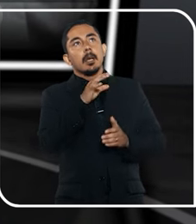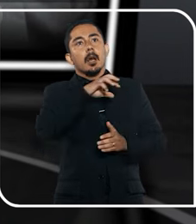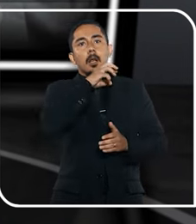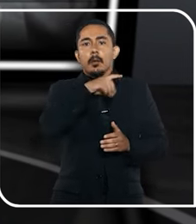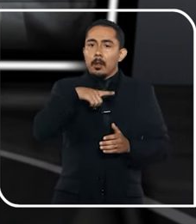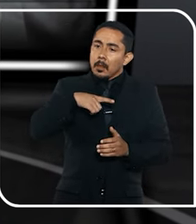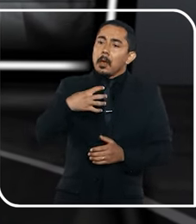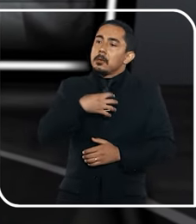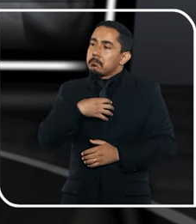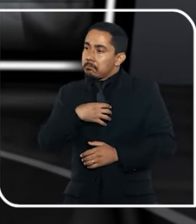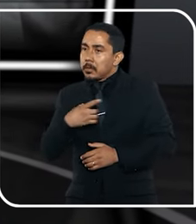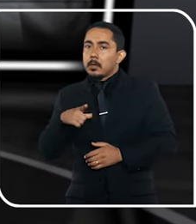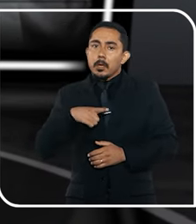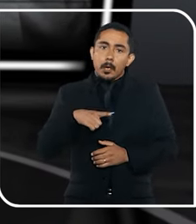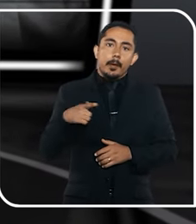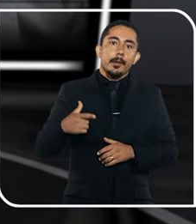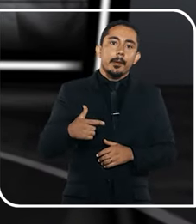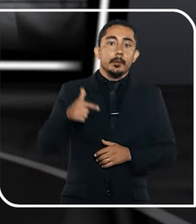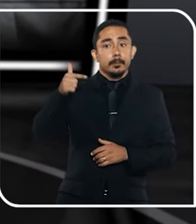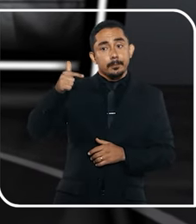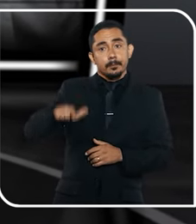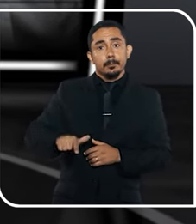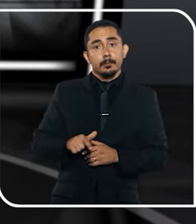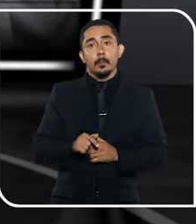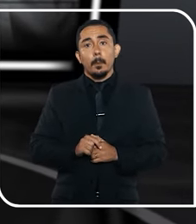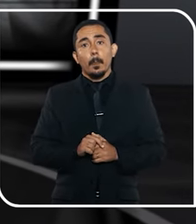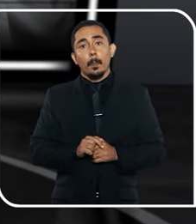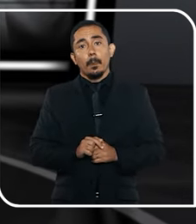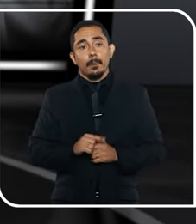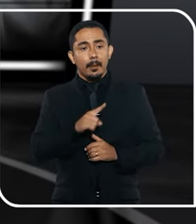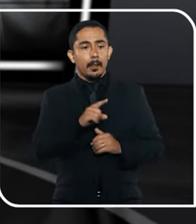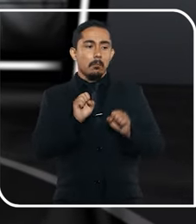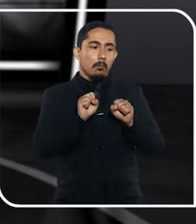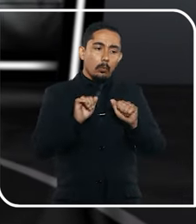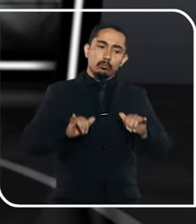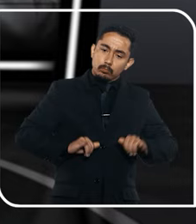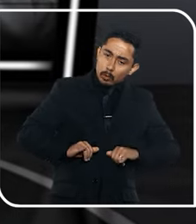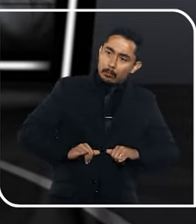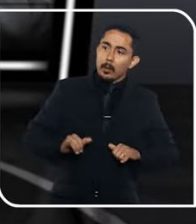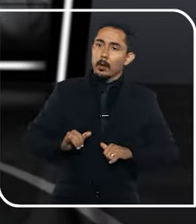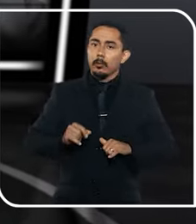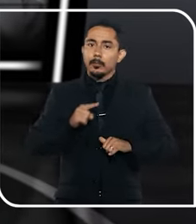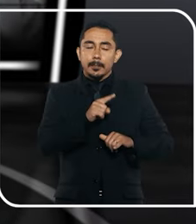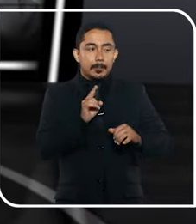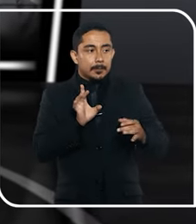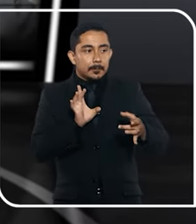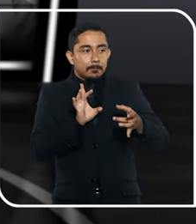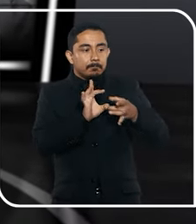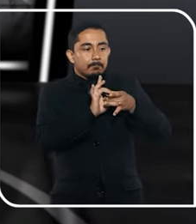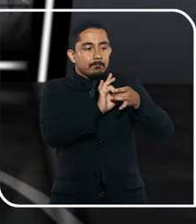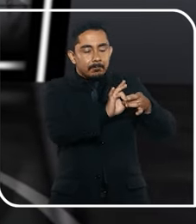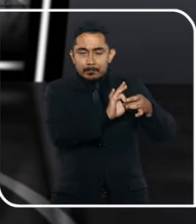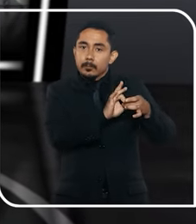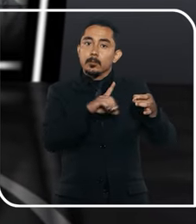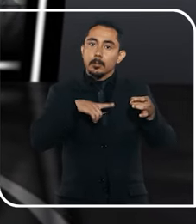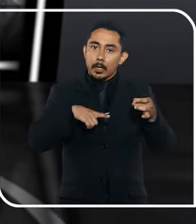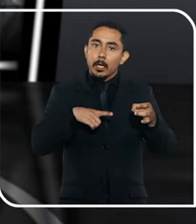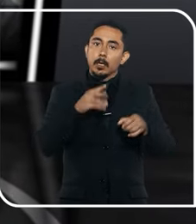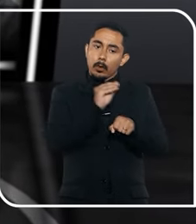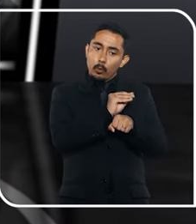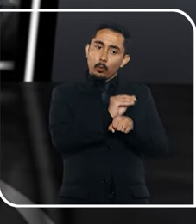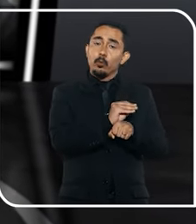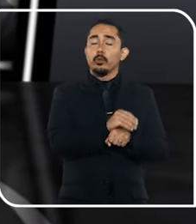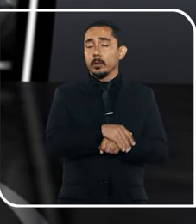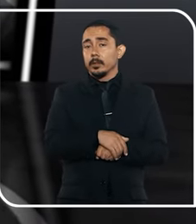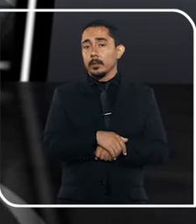também tem lá, ó, os seus sentimentos, o animal tem o sofrimento, ele se afeiçoa ao tutor, né?